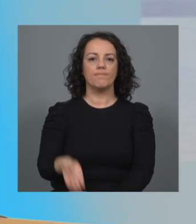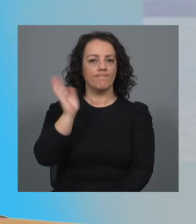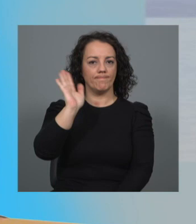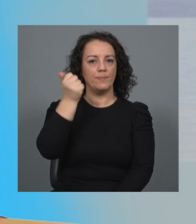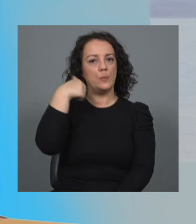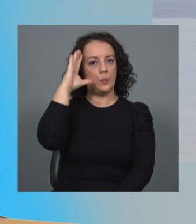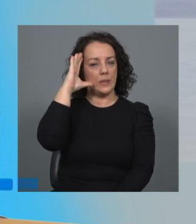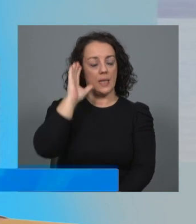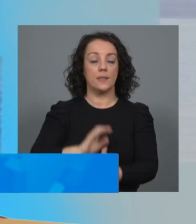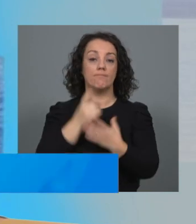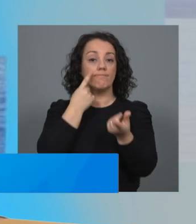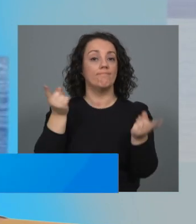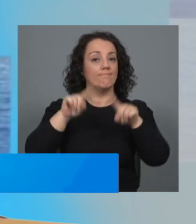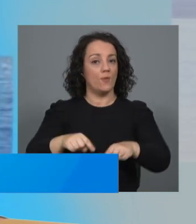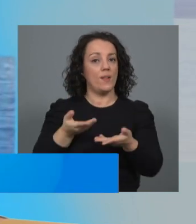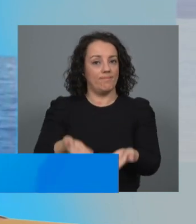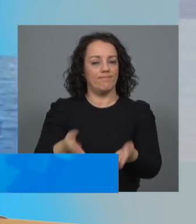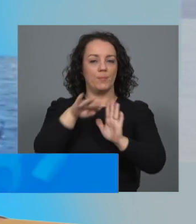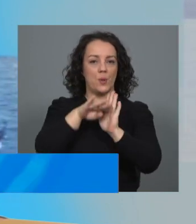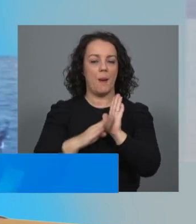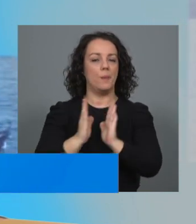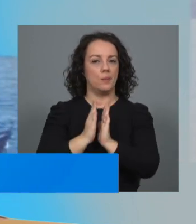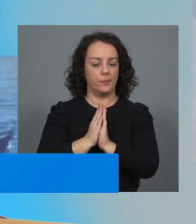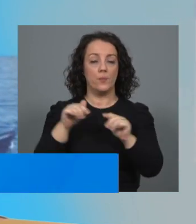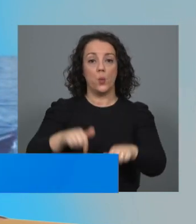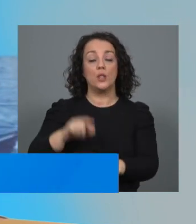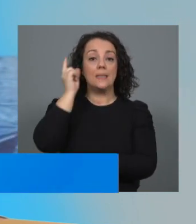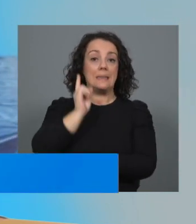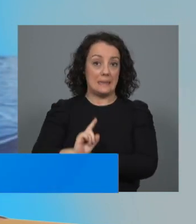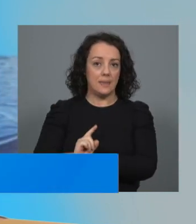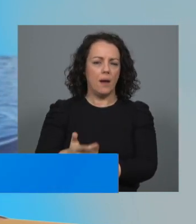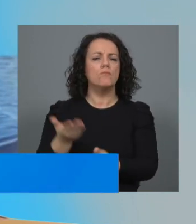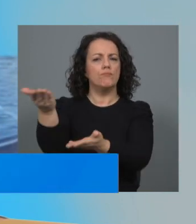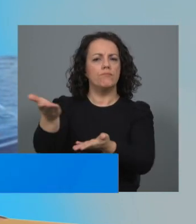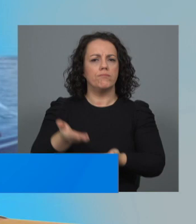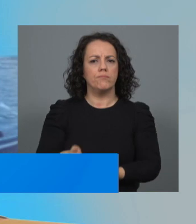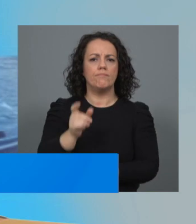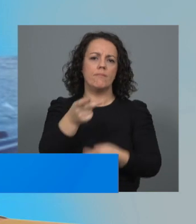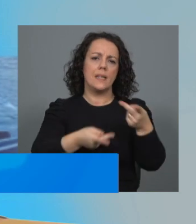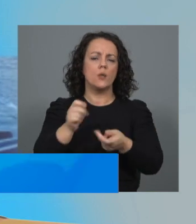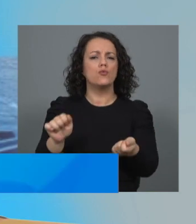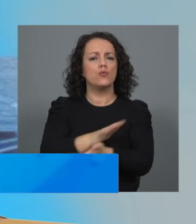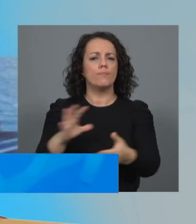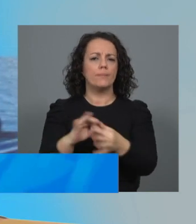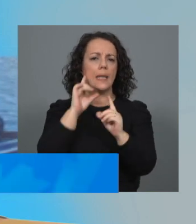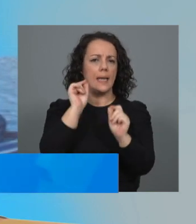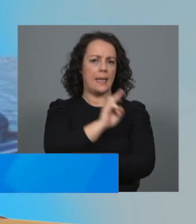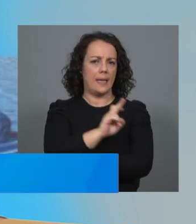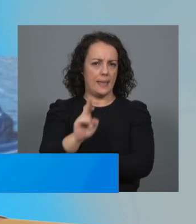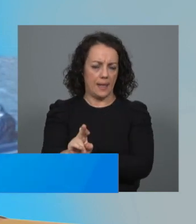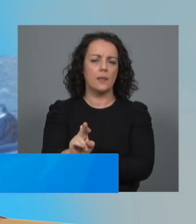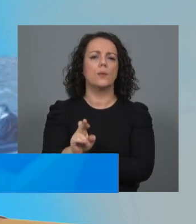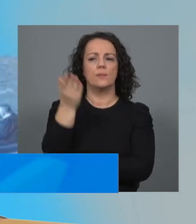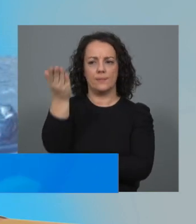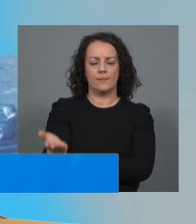Olá, muito boa tarde. Volta a estar consigo o programa Eclésia, que neste dia conta com a análise do jornalismo da Renascença. Já está